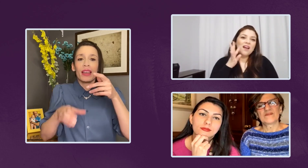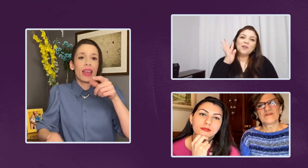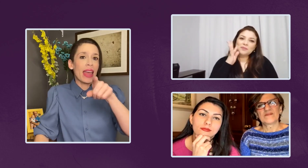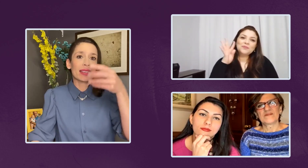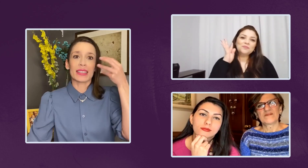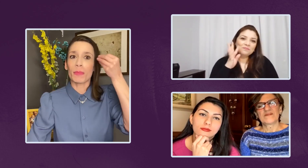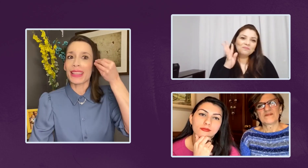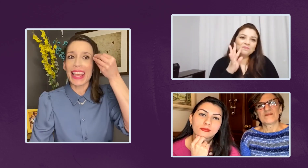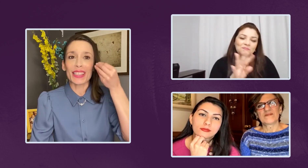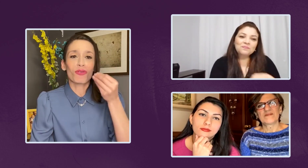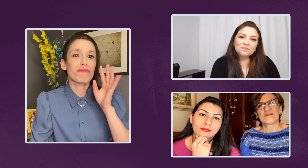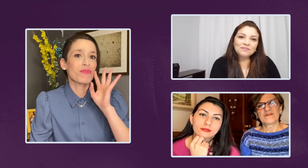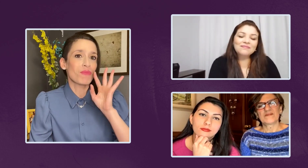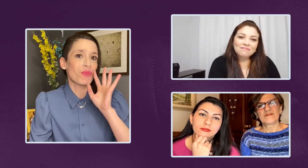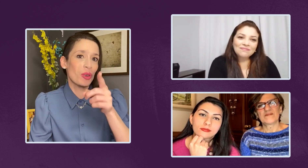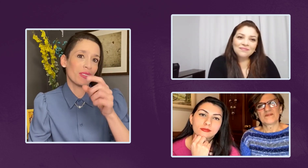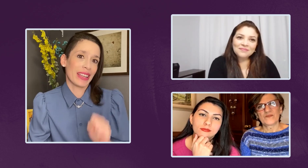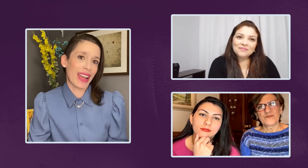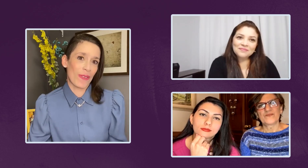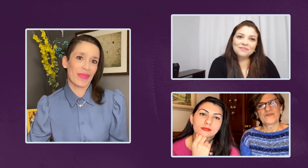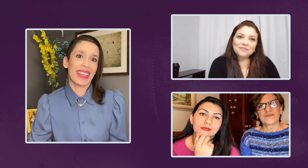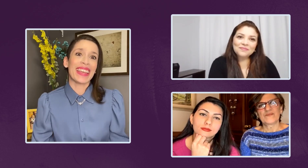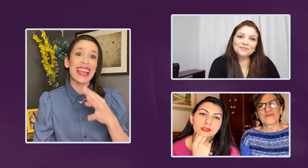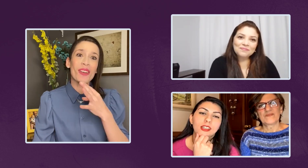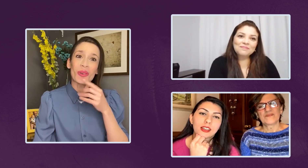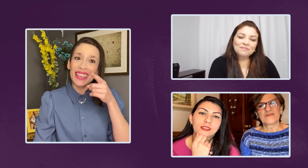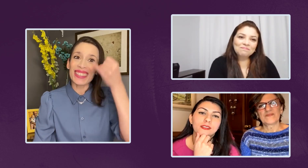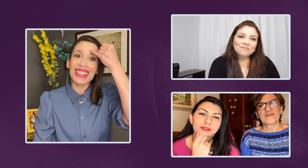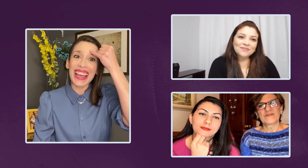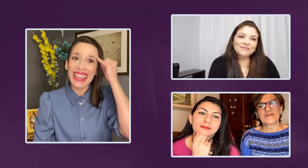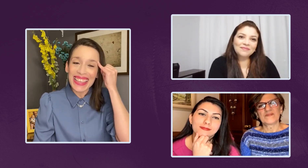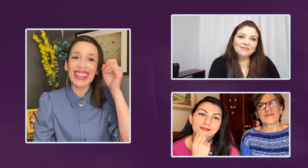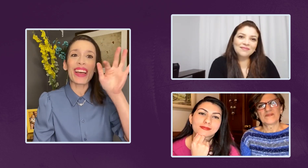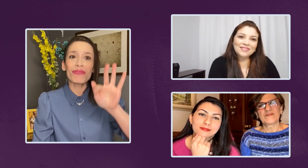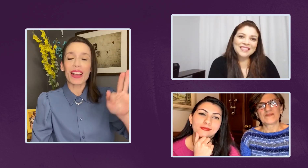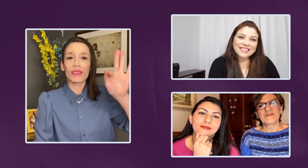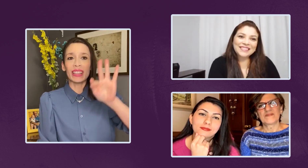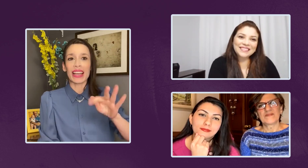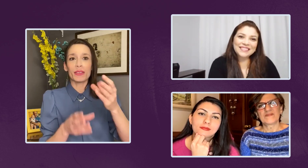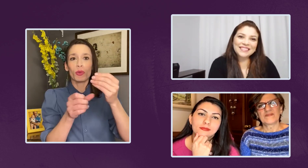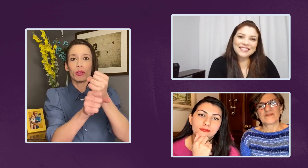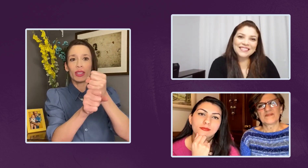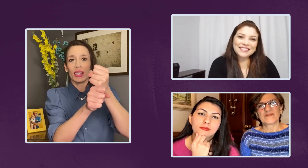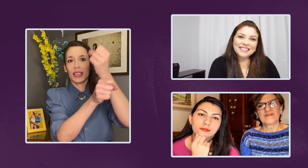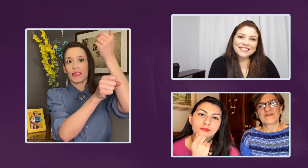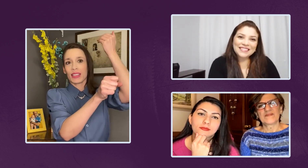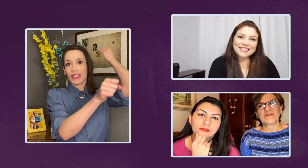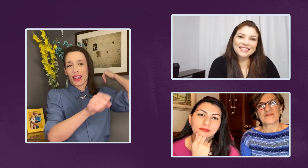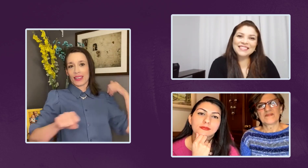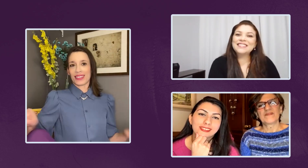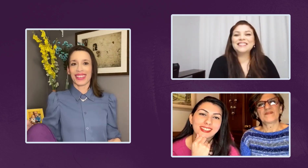turma. Essa experiência foi muito legal. E aí eu conheci a Isa na faculdade, muitos